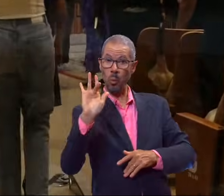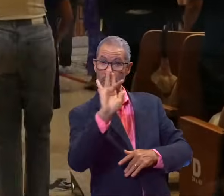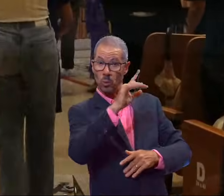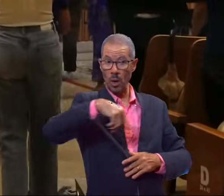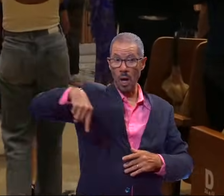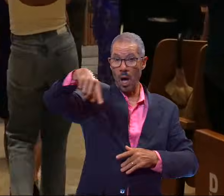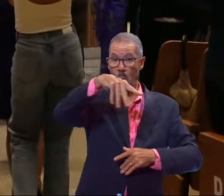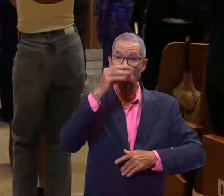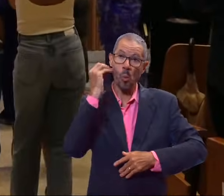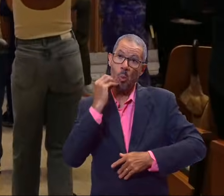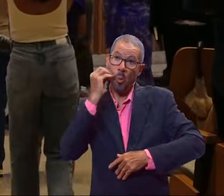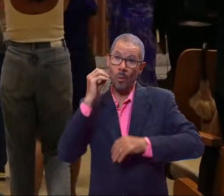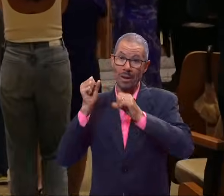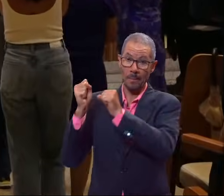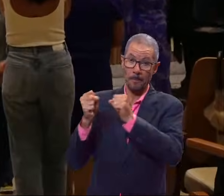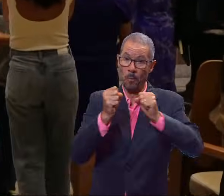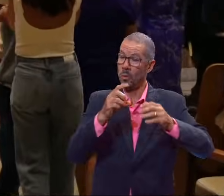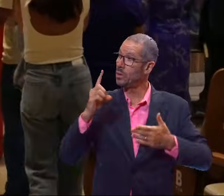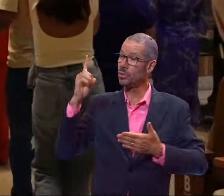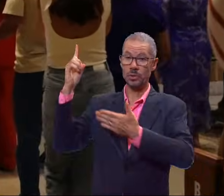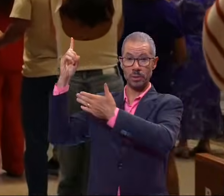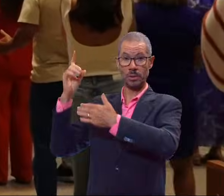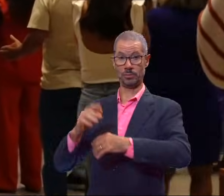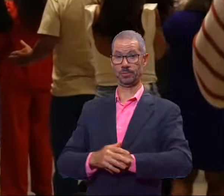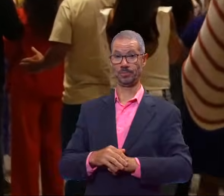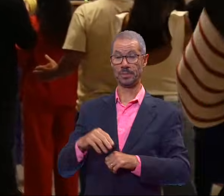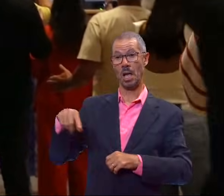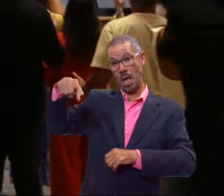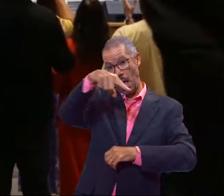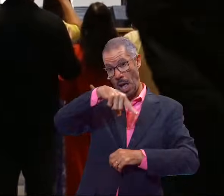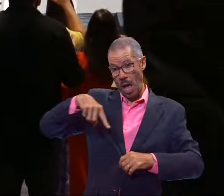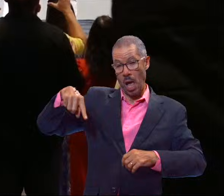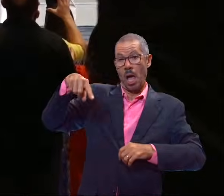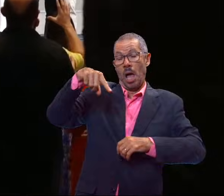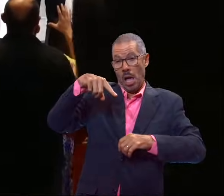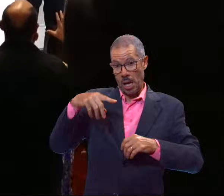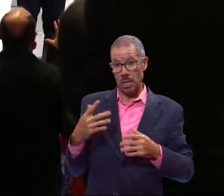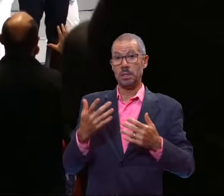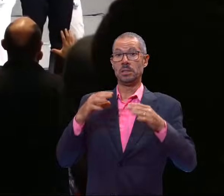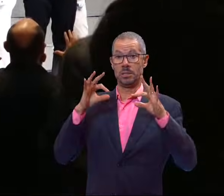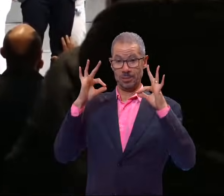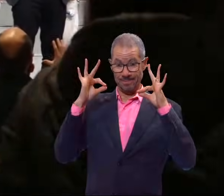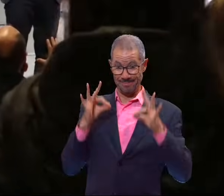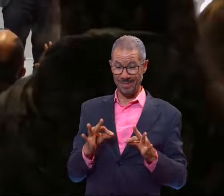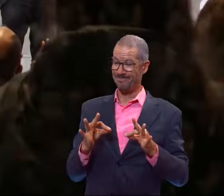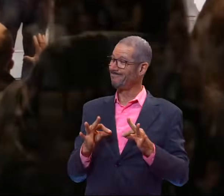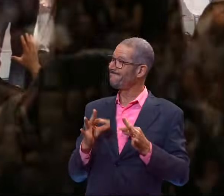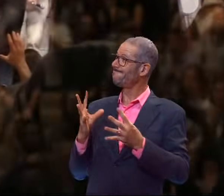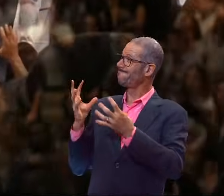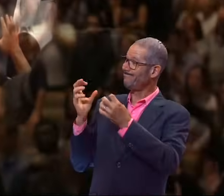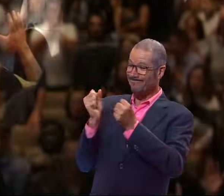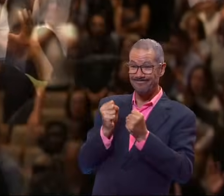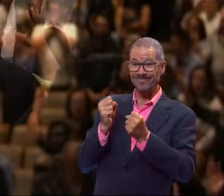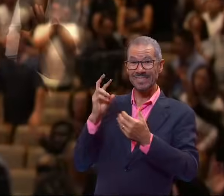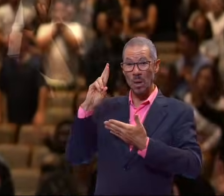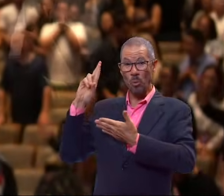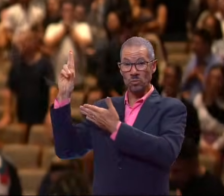ter experiências do poder de Deus. Eles serão confrontados pelo Senhor.